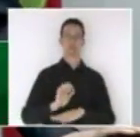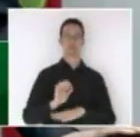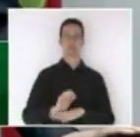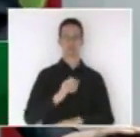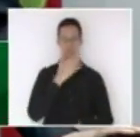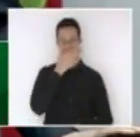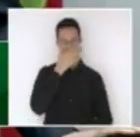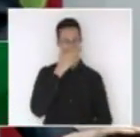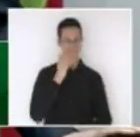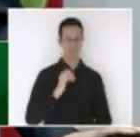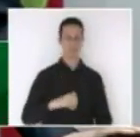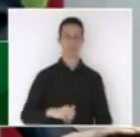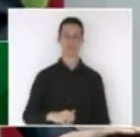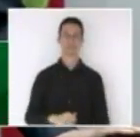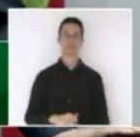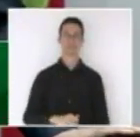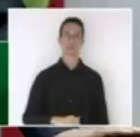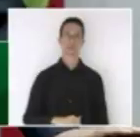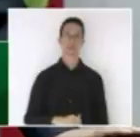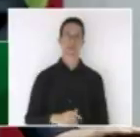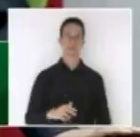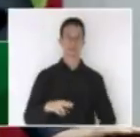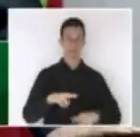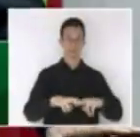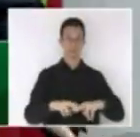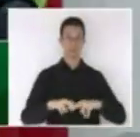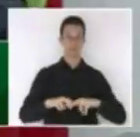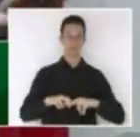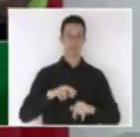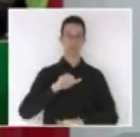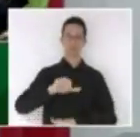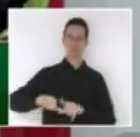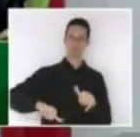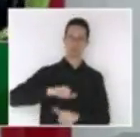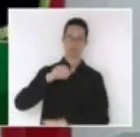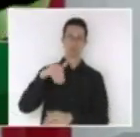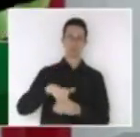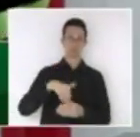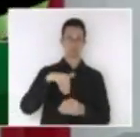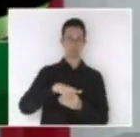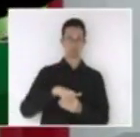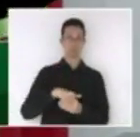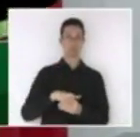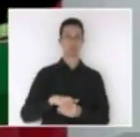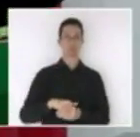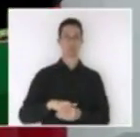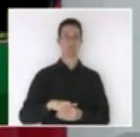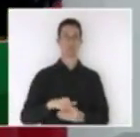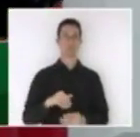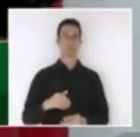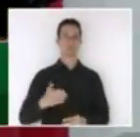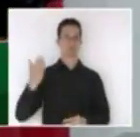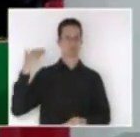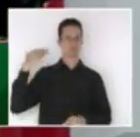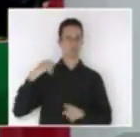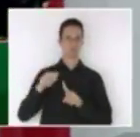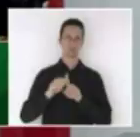que a reforma eleitoral, que caminhava alguns meses